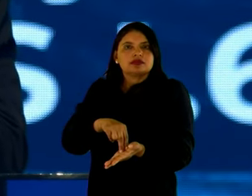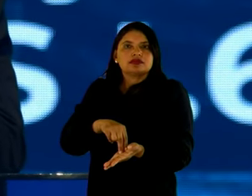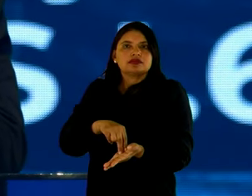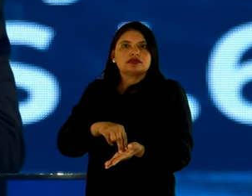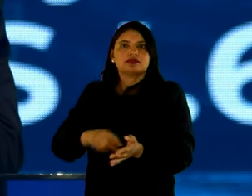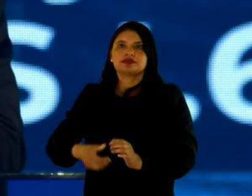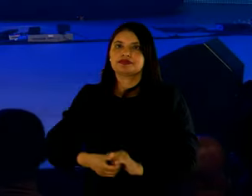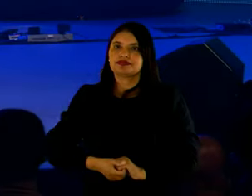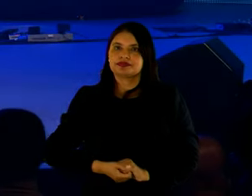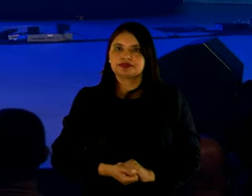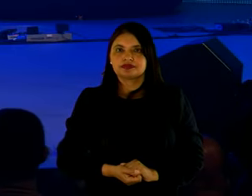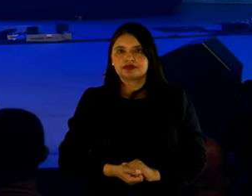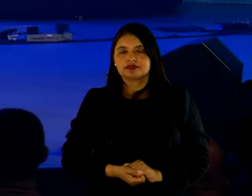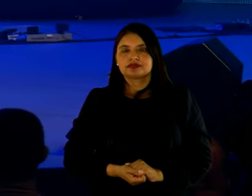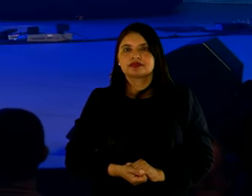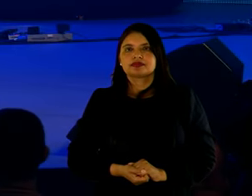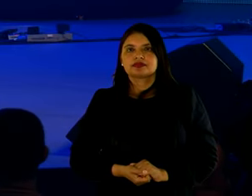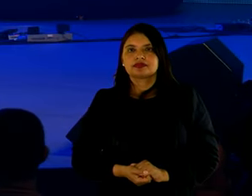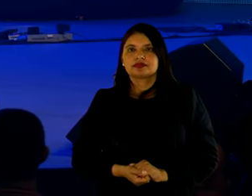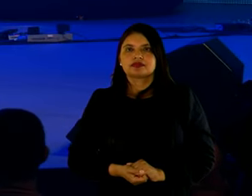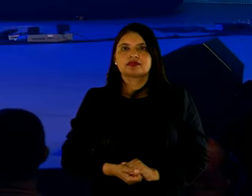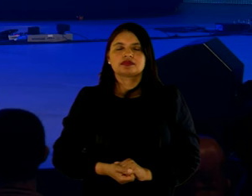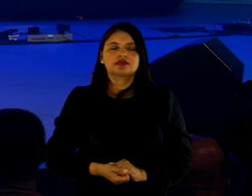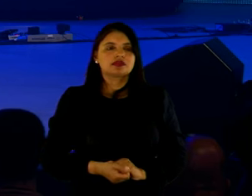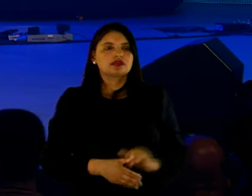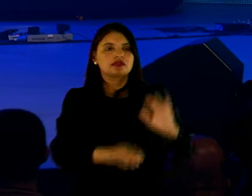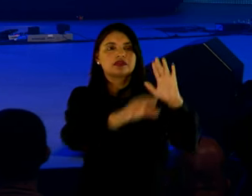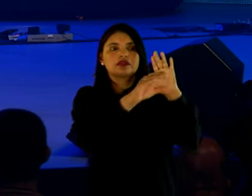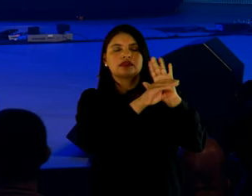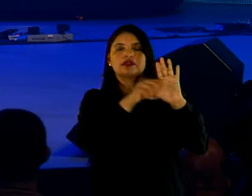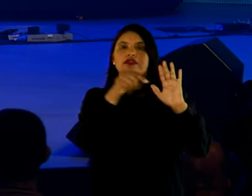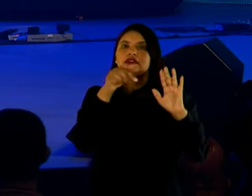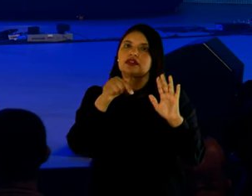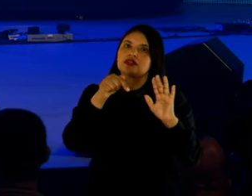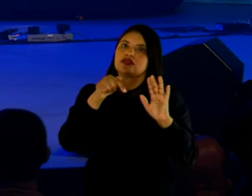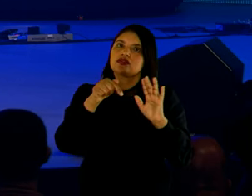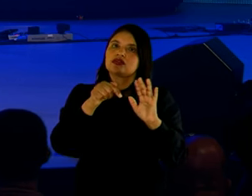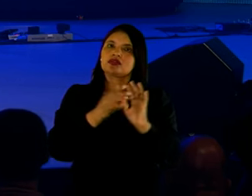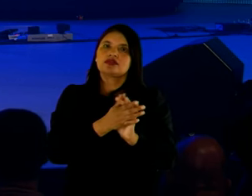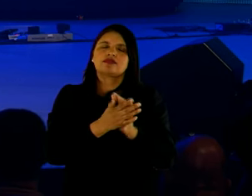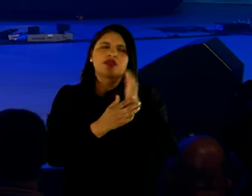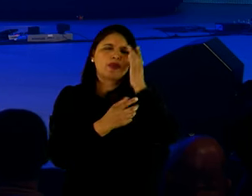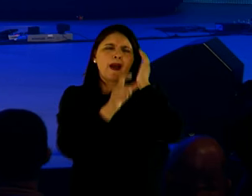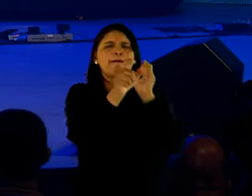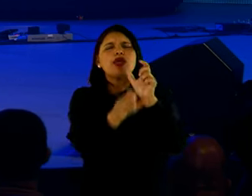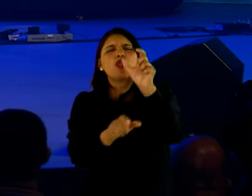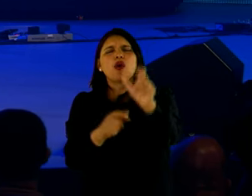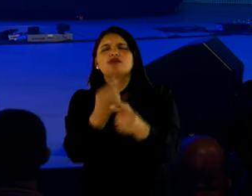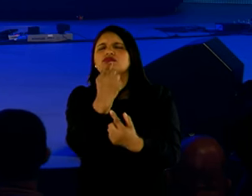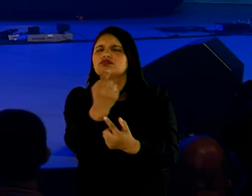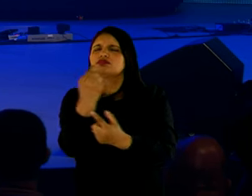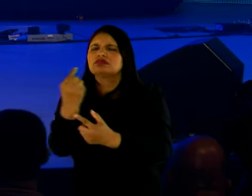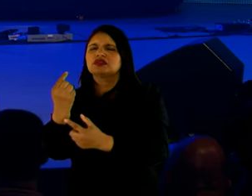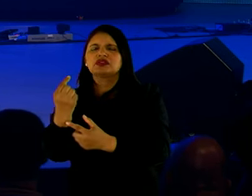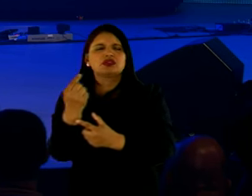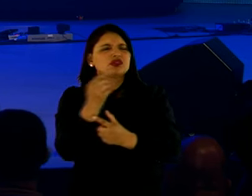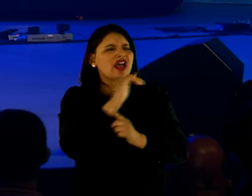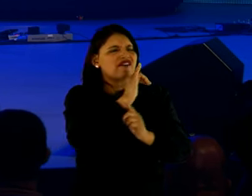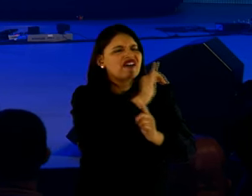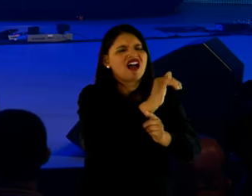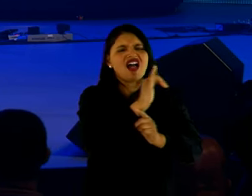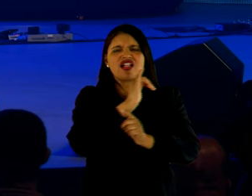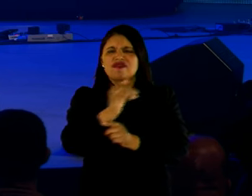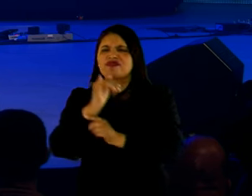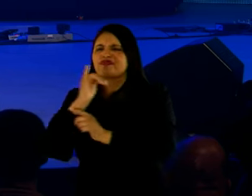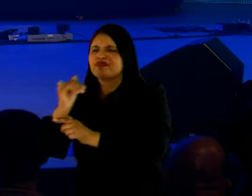Glória a Deus. Versículo 7. E diziam cada um ao seu companheiro. Cada marinheiro conversava com o